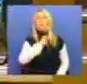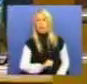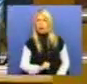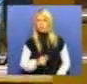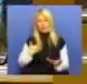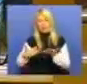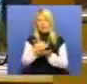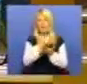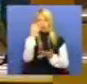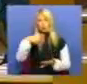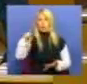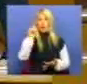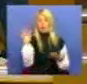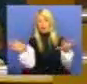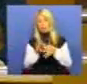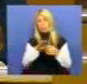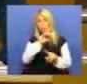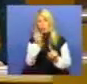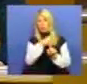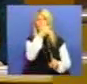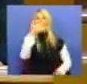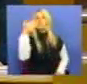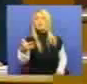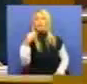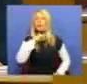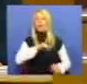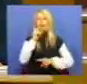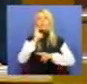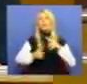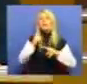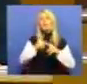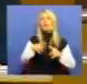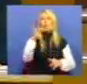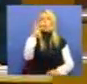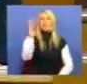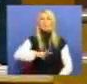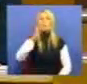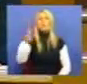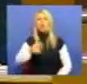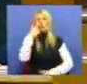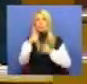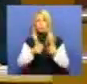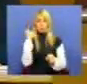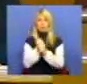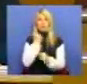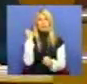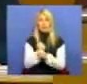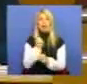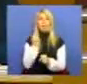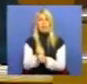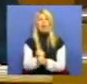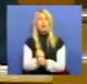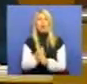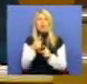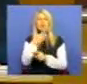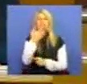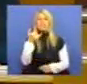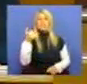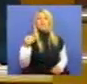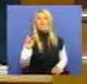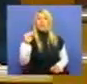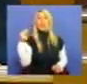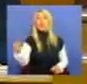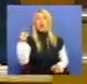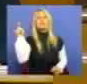do INE relativos a 2007, rendimento médio de 4 milhões de trabalhadores dependentes é de 720 euros por